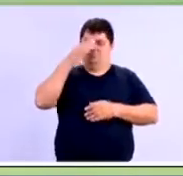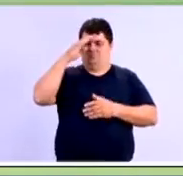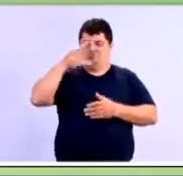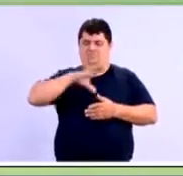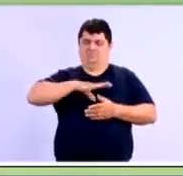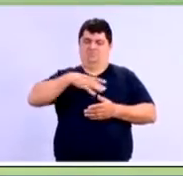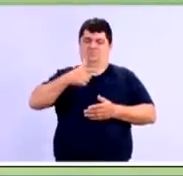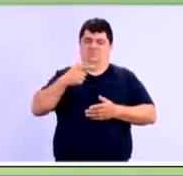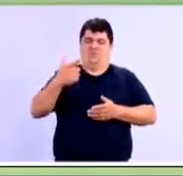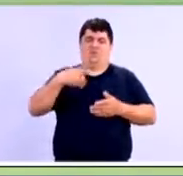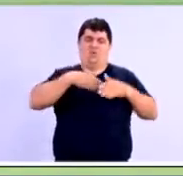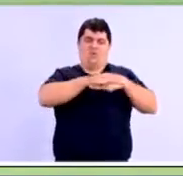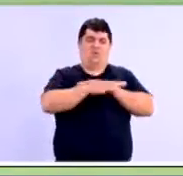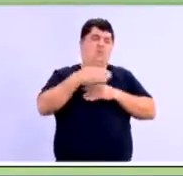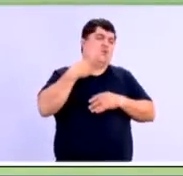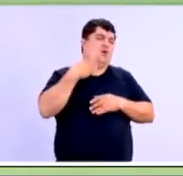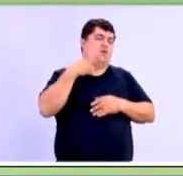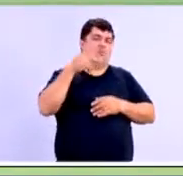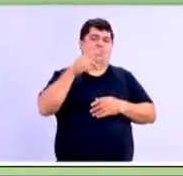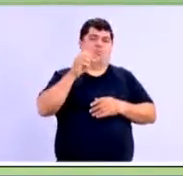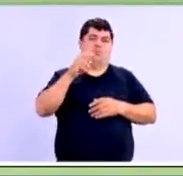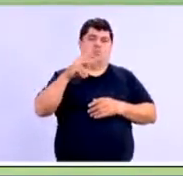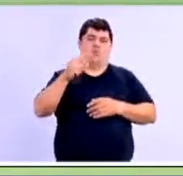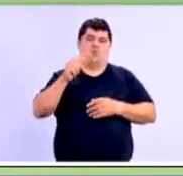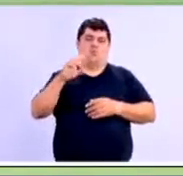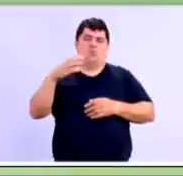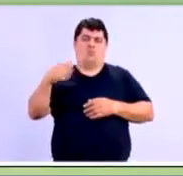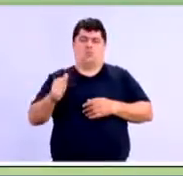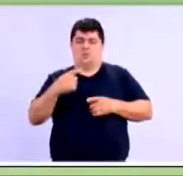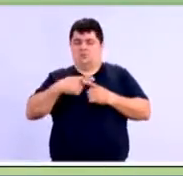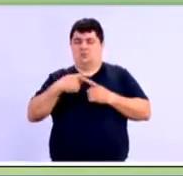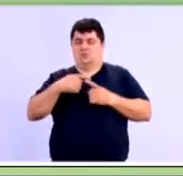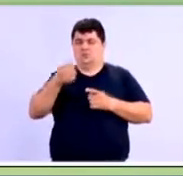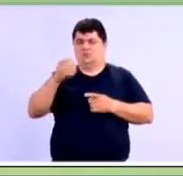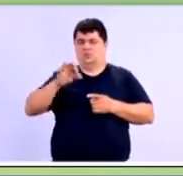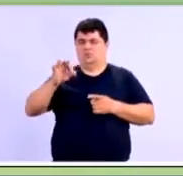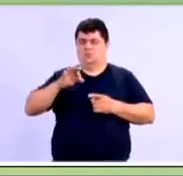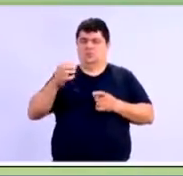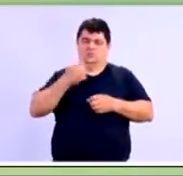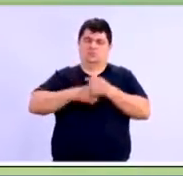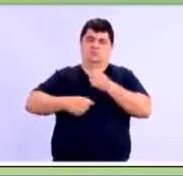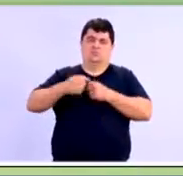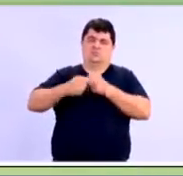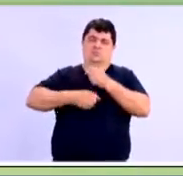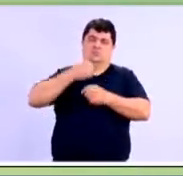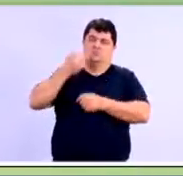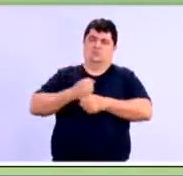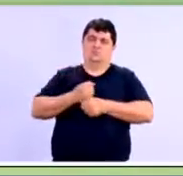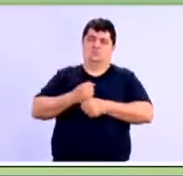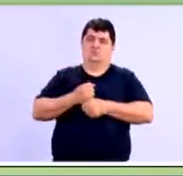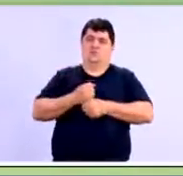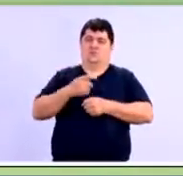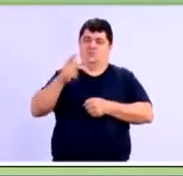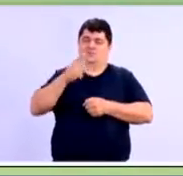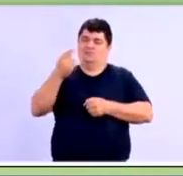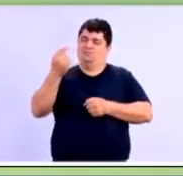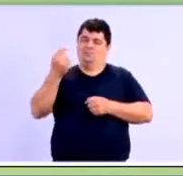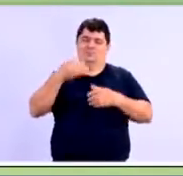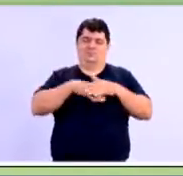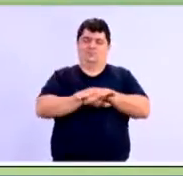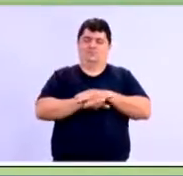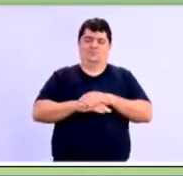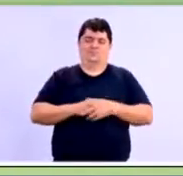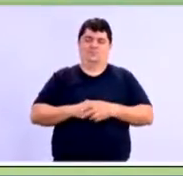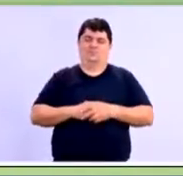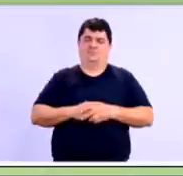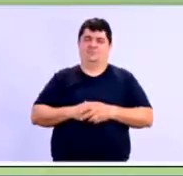meu dinheiro na poupança que vai render mais ou menos, né, 6% ao ano. Nem sei como é que está agora. O professor não tem dinheiro investido. Então não tem